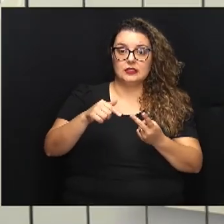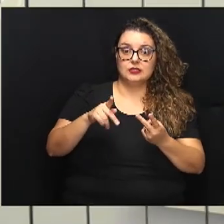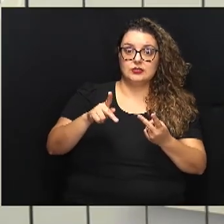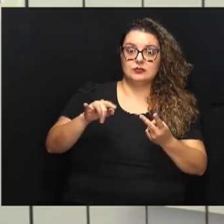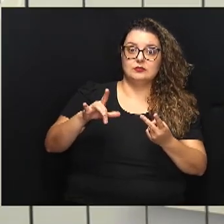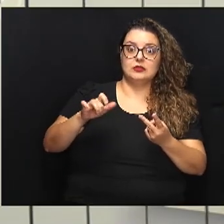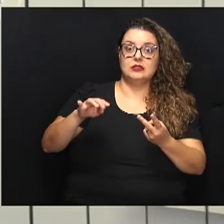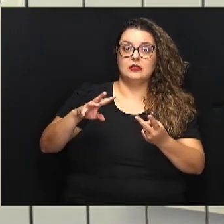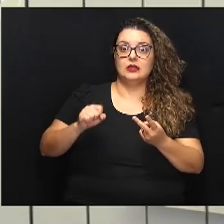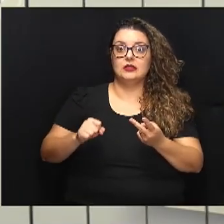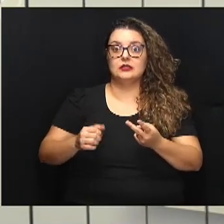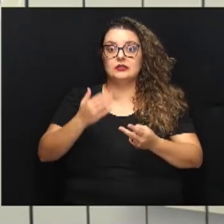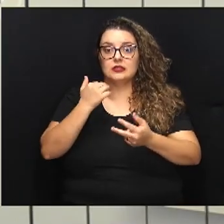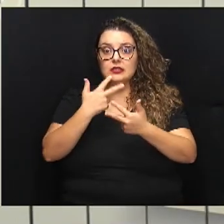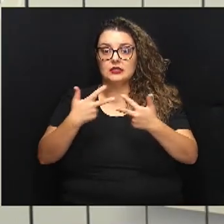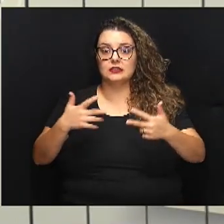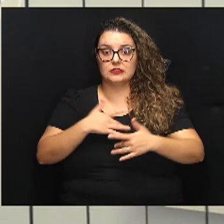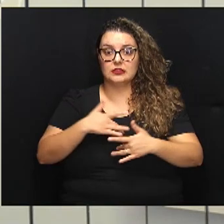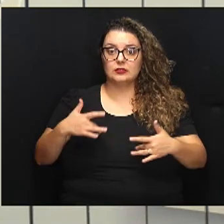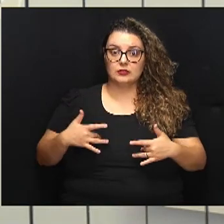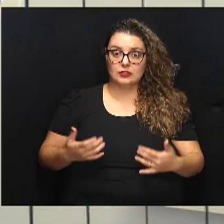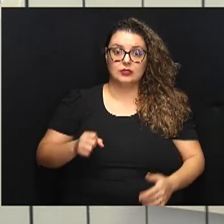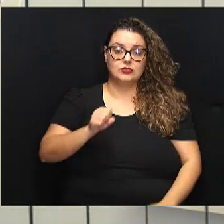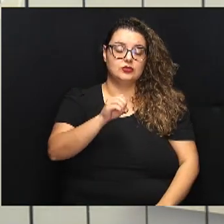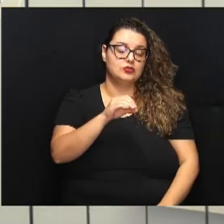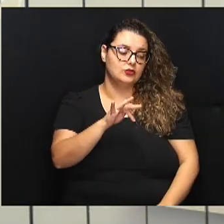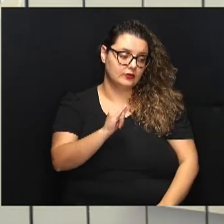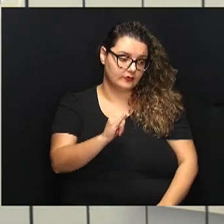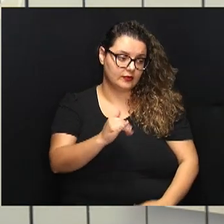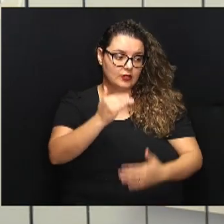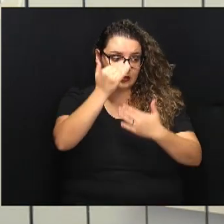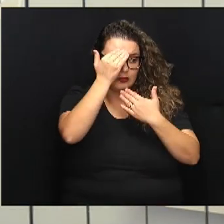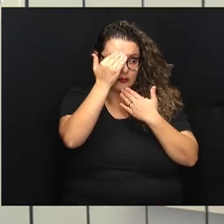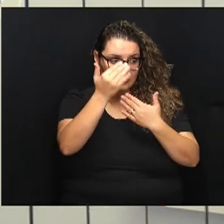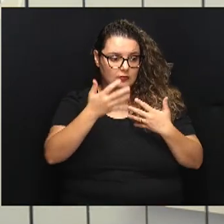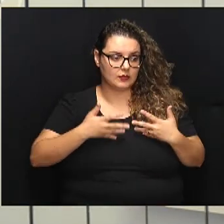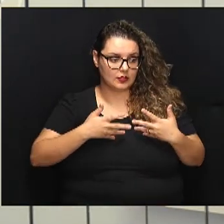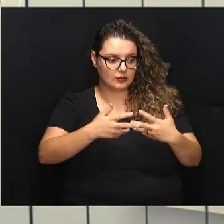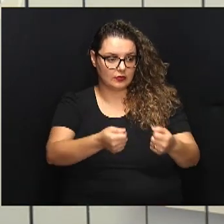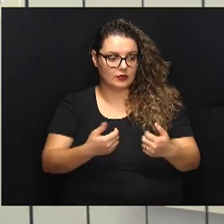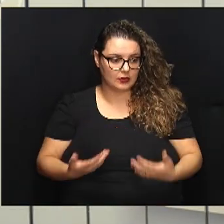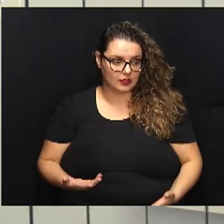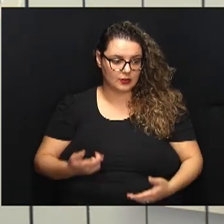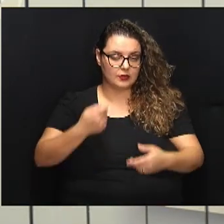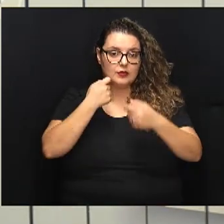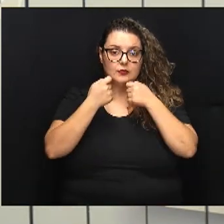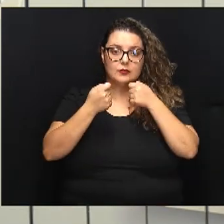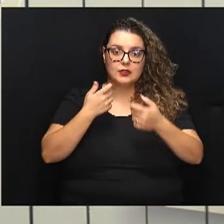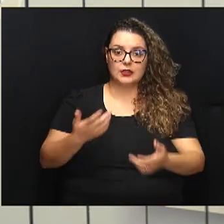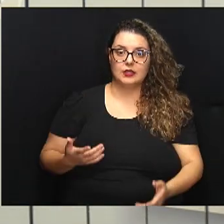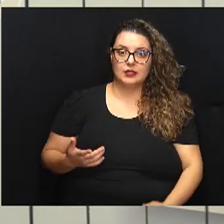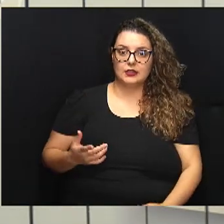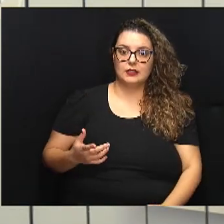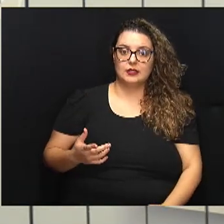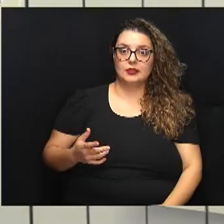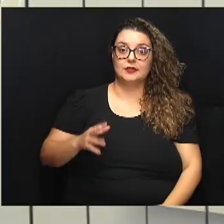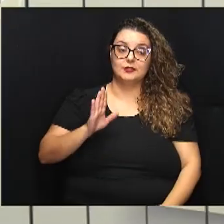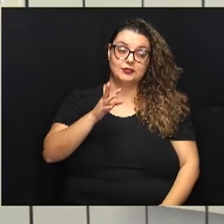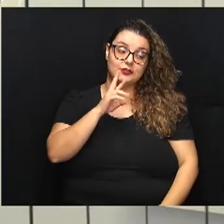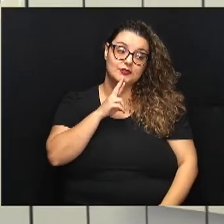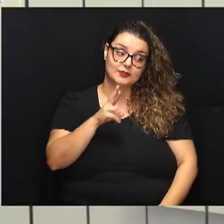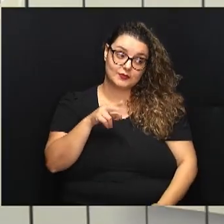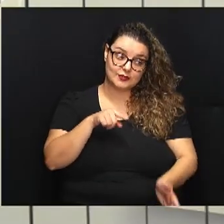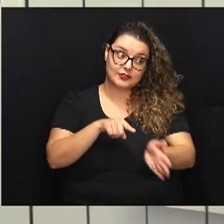Saúde Alimentar. Sophie, muito obrigado por ter aceito o convite para esta entrevista e já respondendo esta